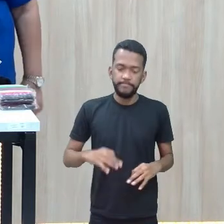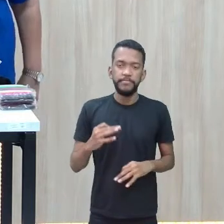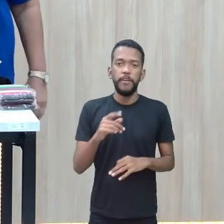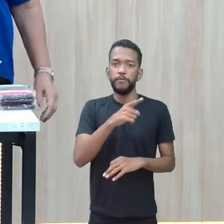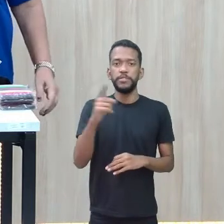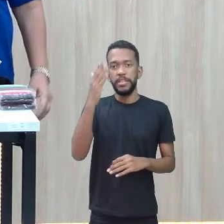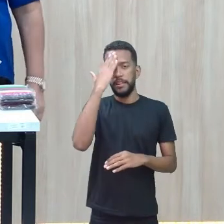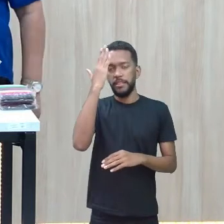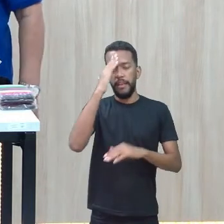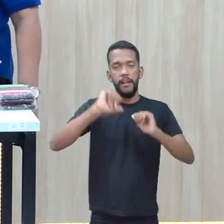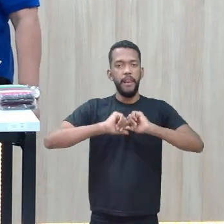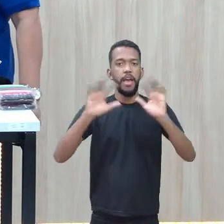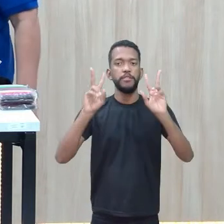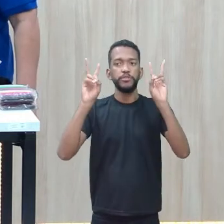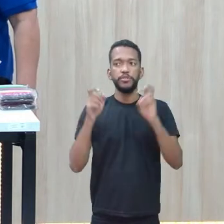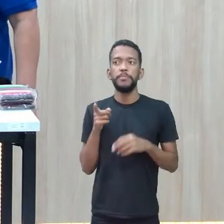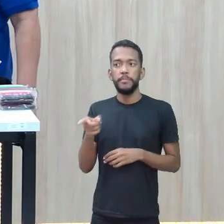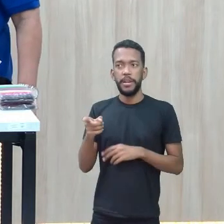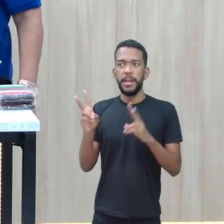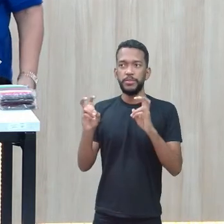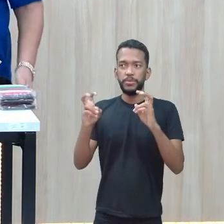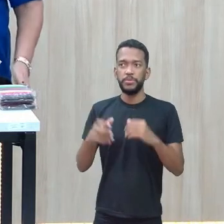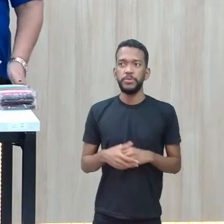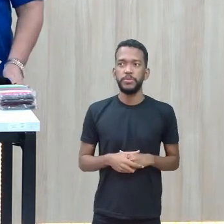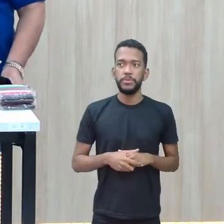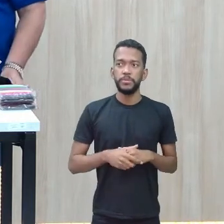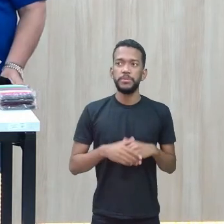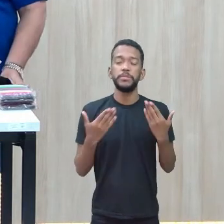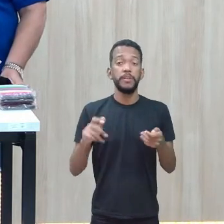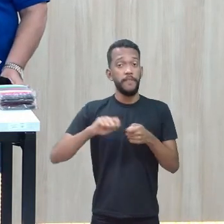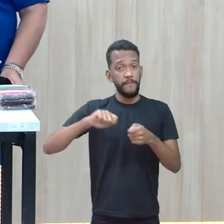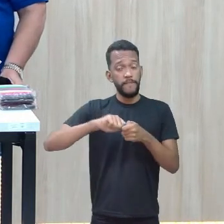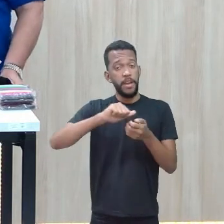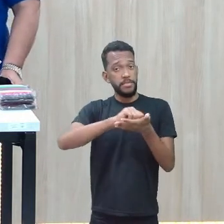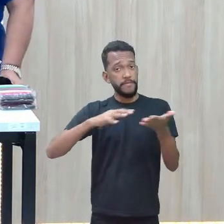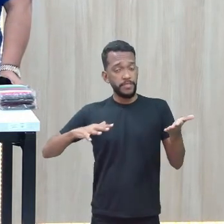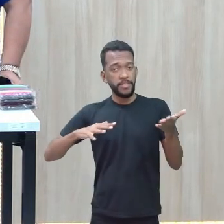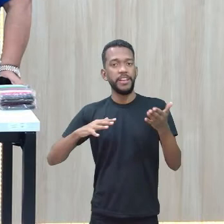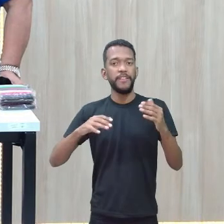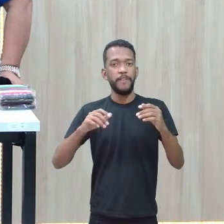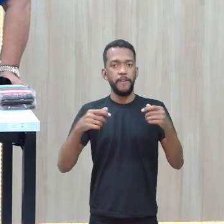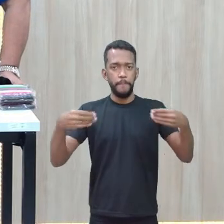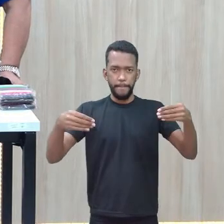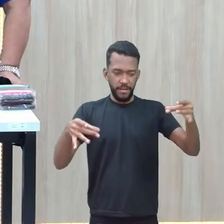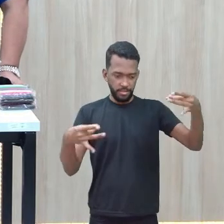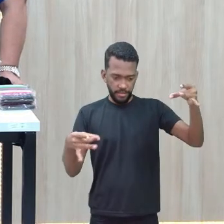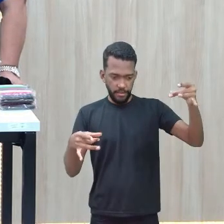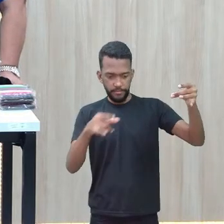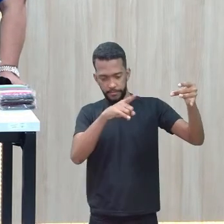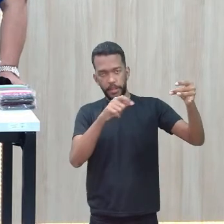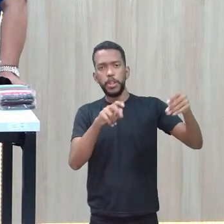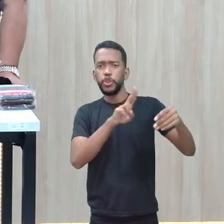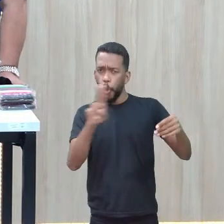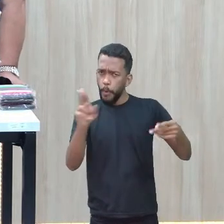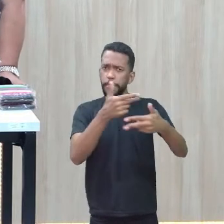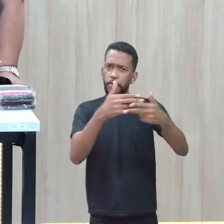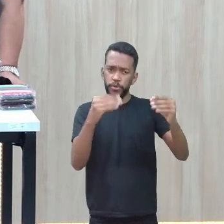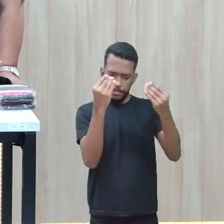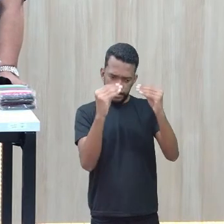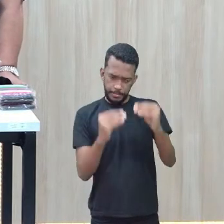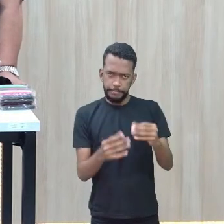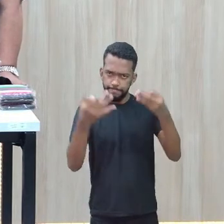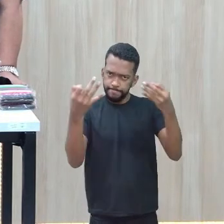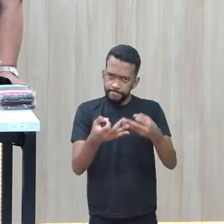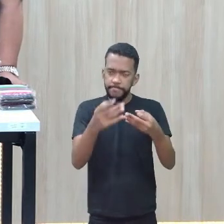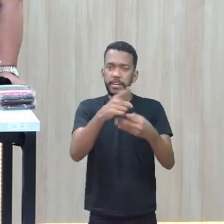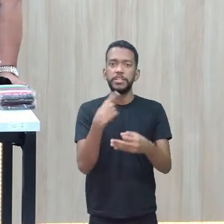entenderem bem esse assunto. Então, faz numa folhinha, coloca seu nome, coloca aí tudo bem direitinho, para